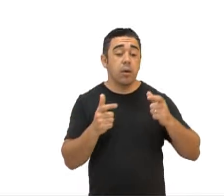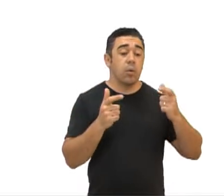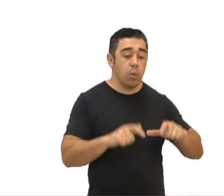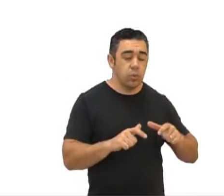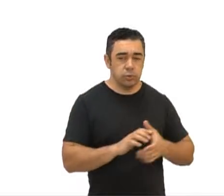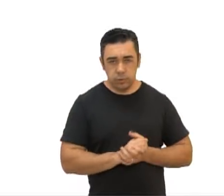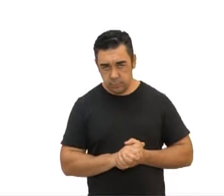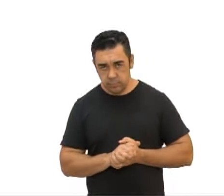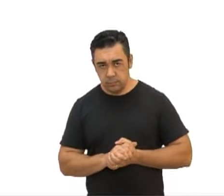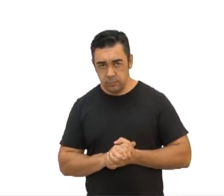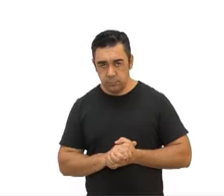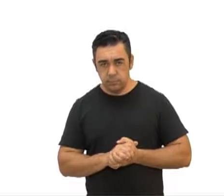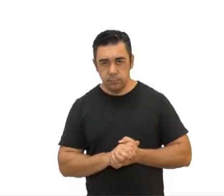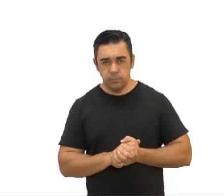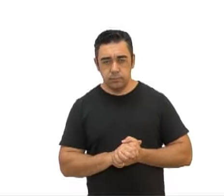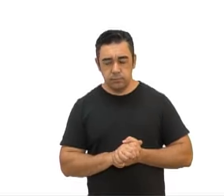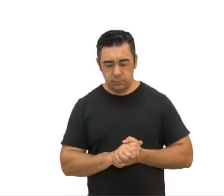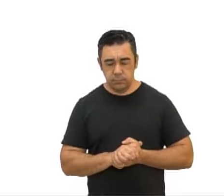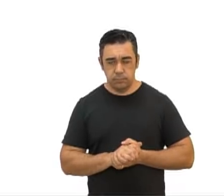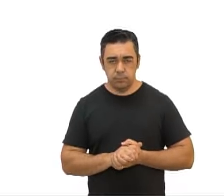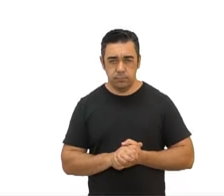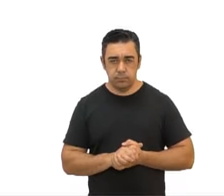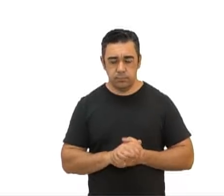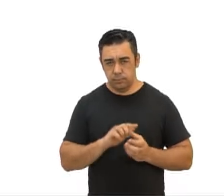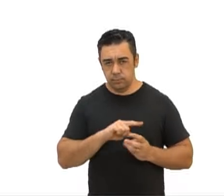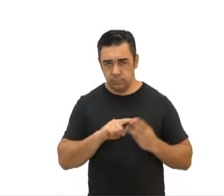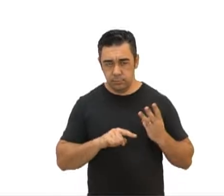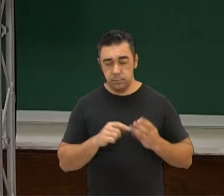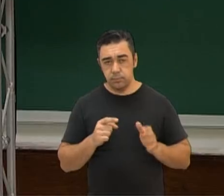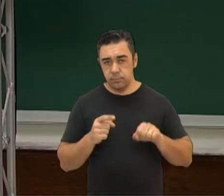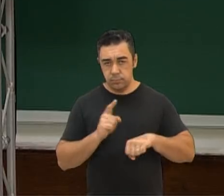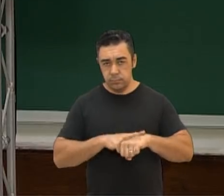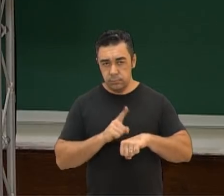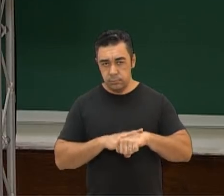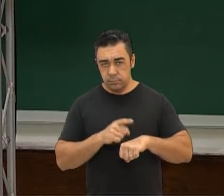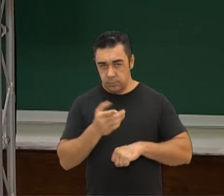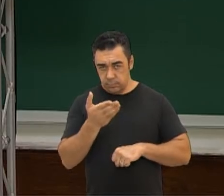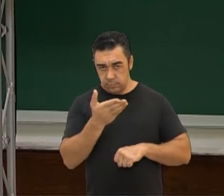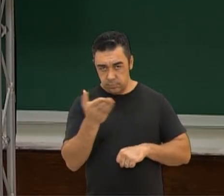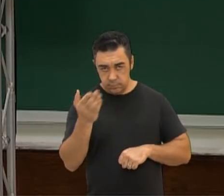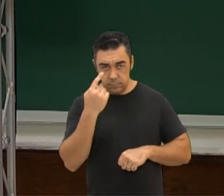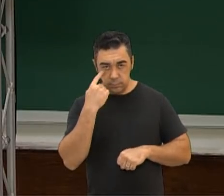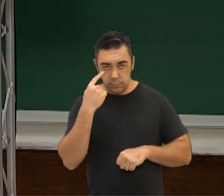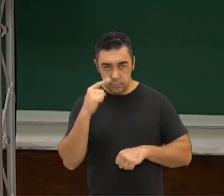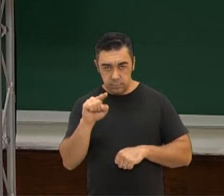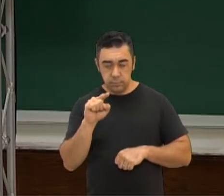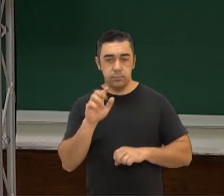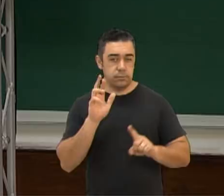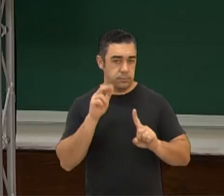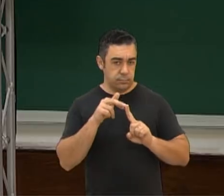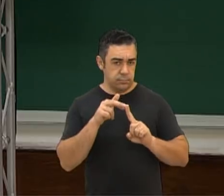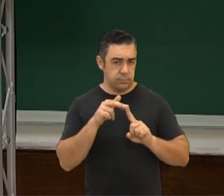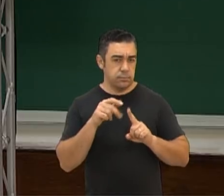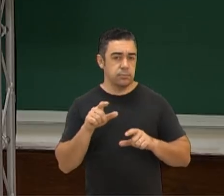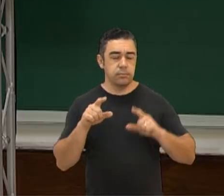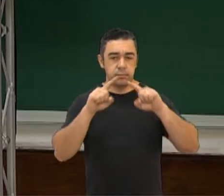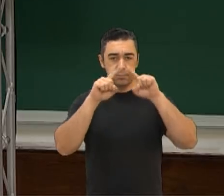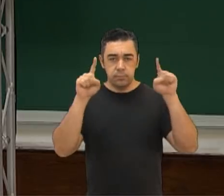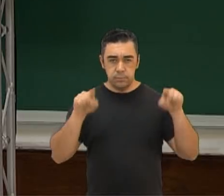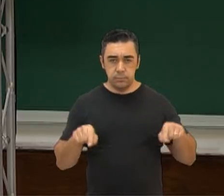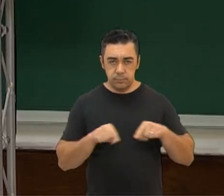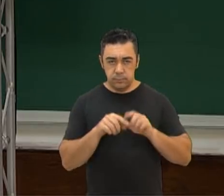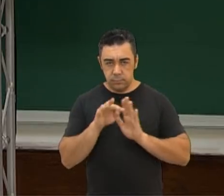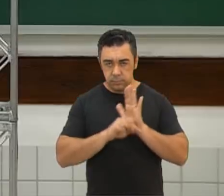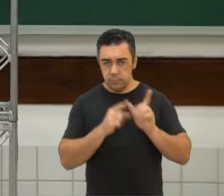variam, né? Que é que, quem, onde. Vou deixar aqui na tela para vocês, né, a referência dos pronomes e o fragmento do texto